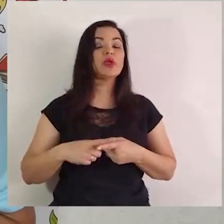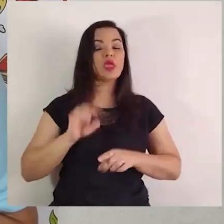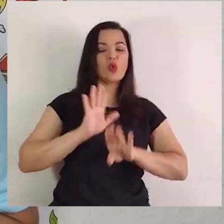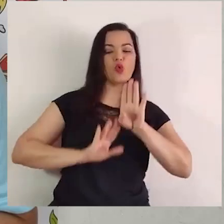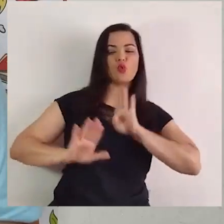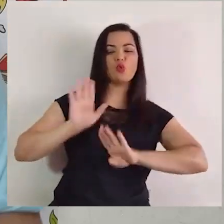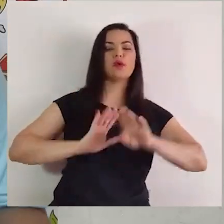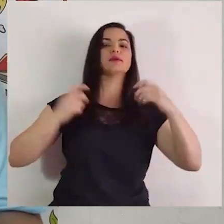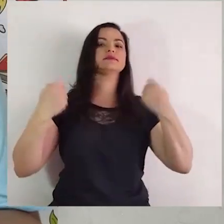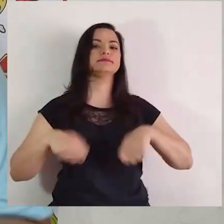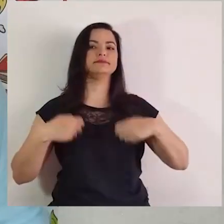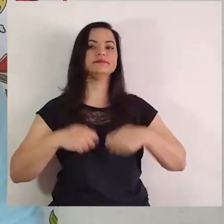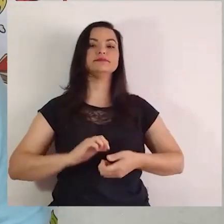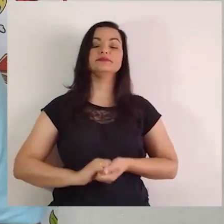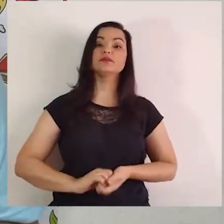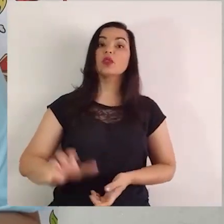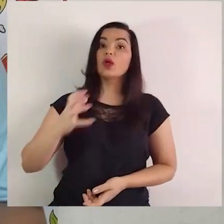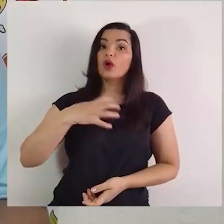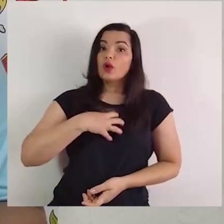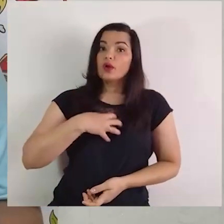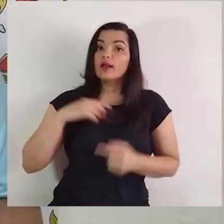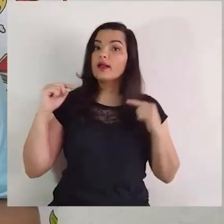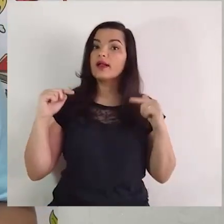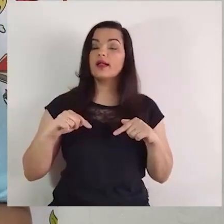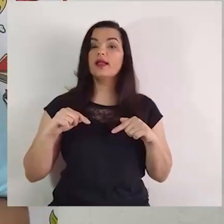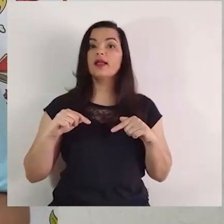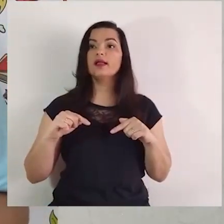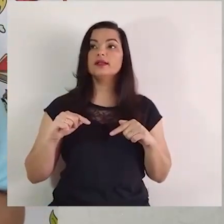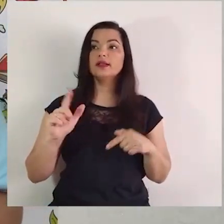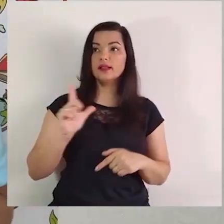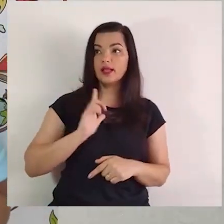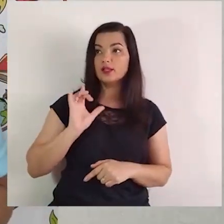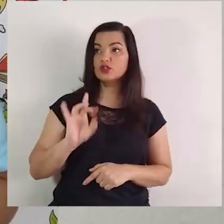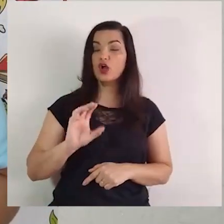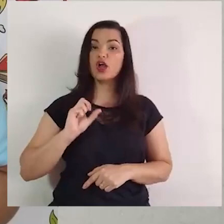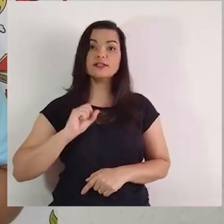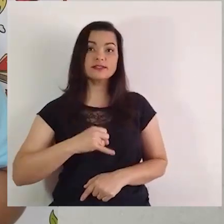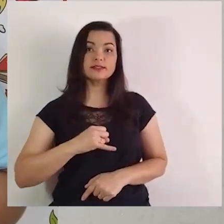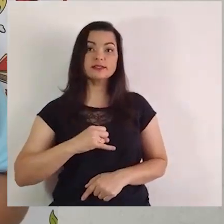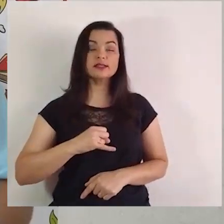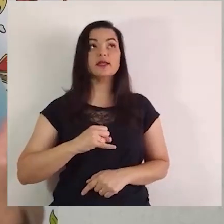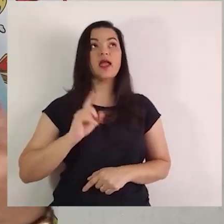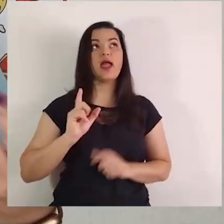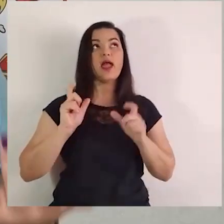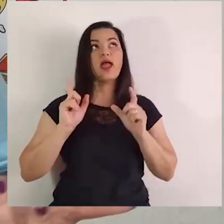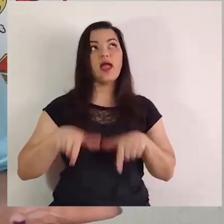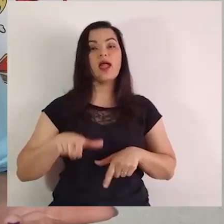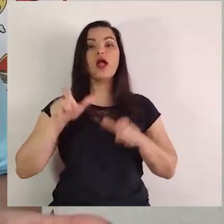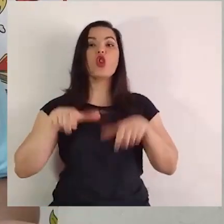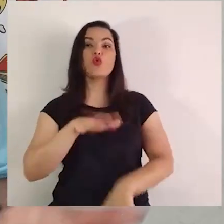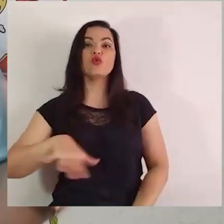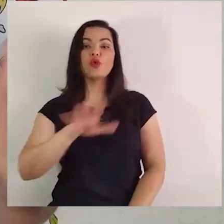ter. Esse comportamento, ele não está presente apenas quando nós falamos de um espaço público